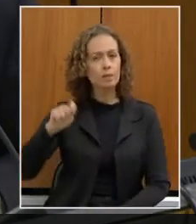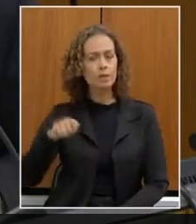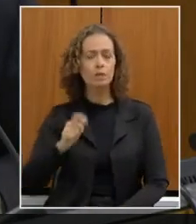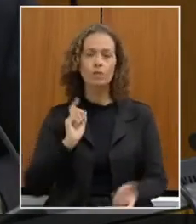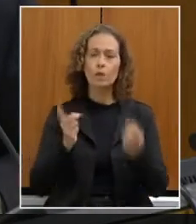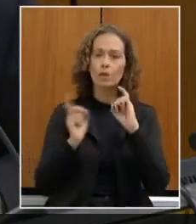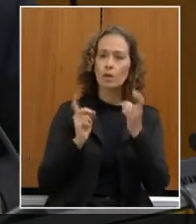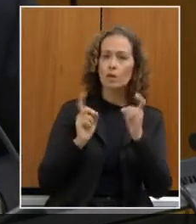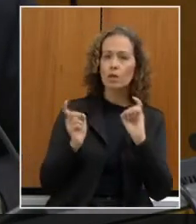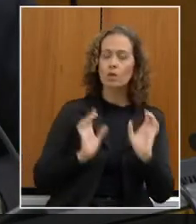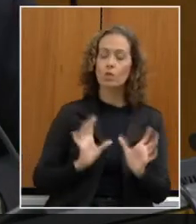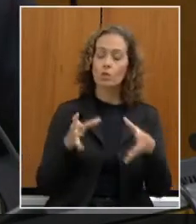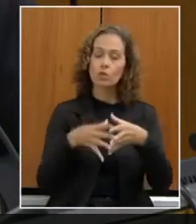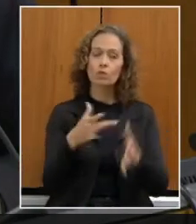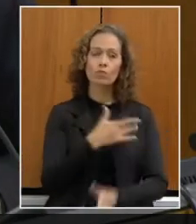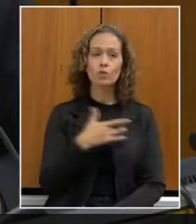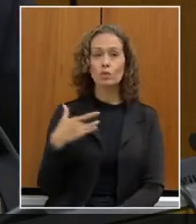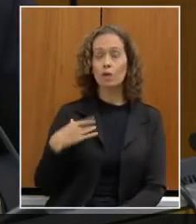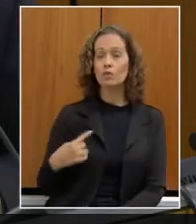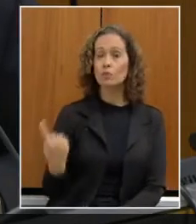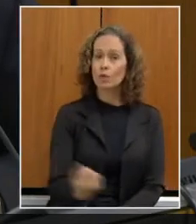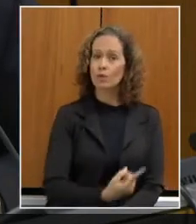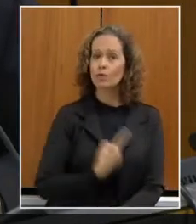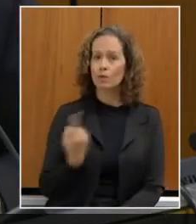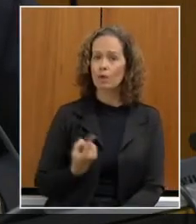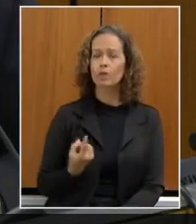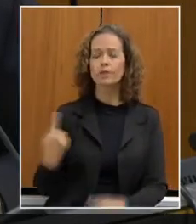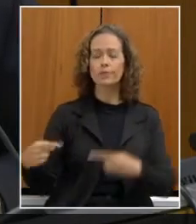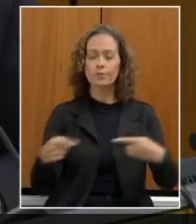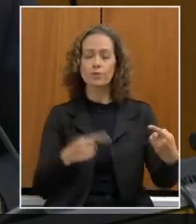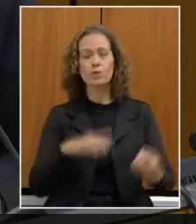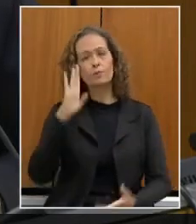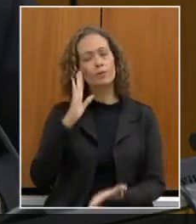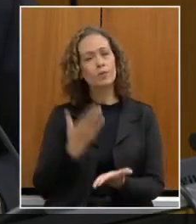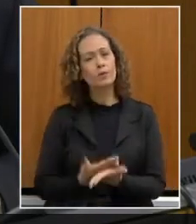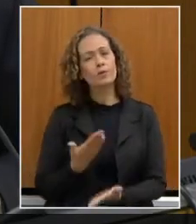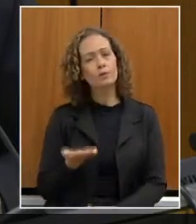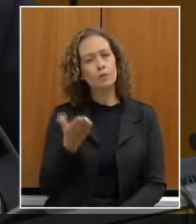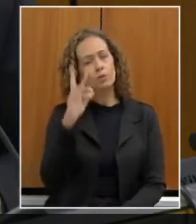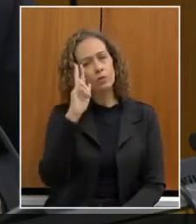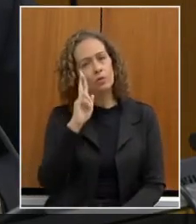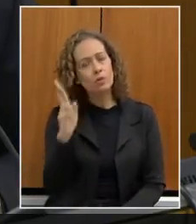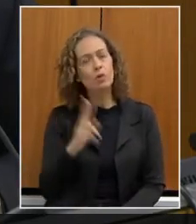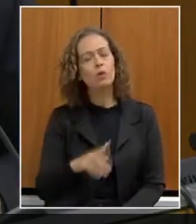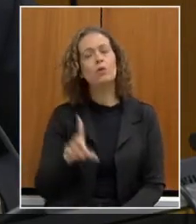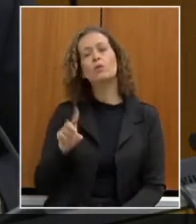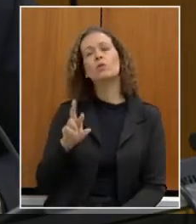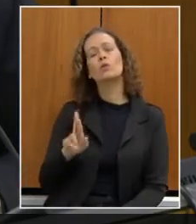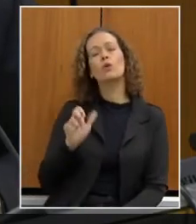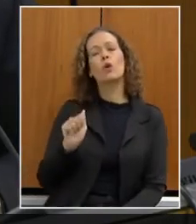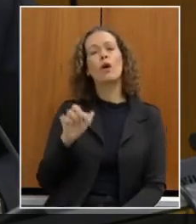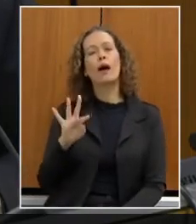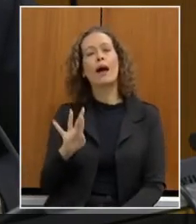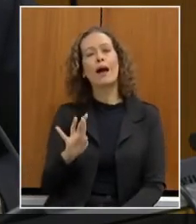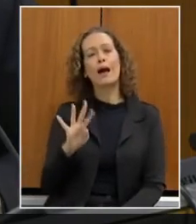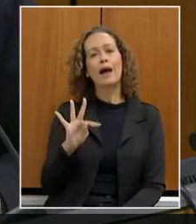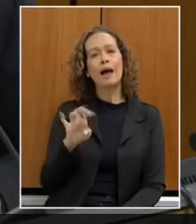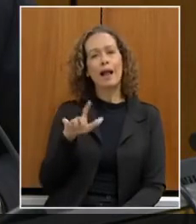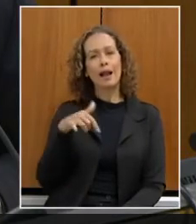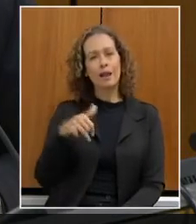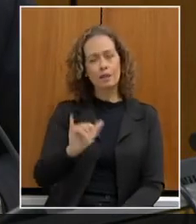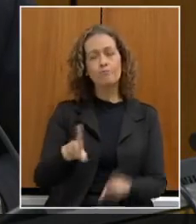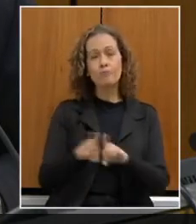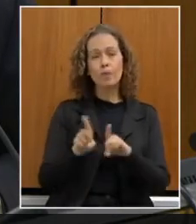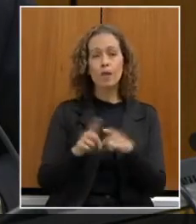com a Comissão de Saúde para discutir. Eu acredito que o senhor, o doutor Arlen como médicos vão se